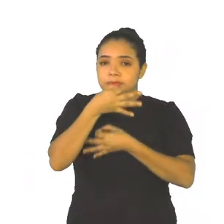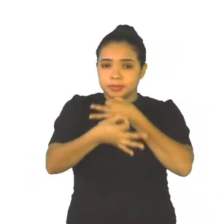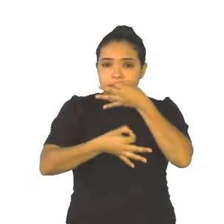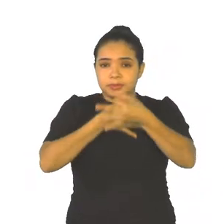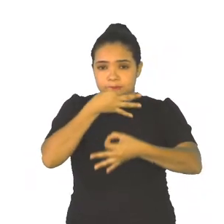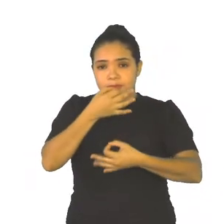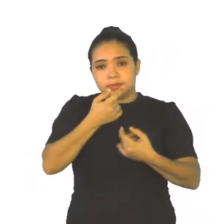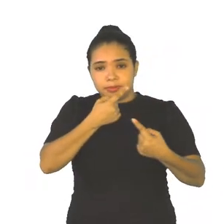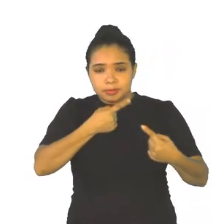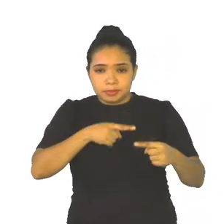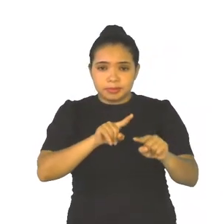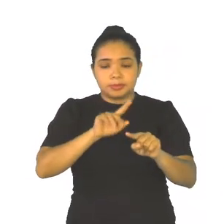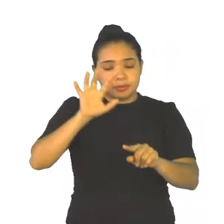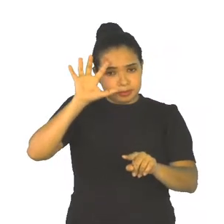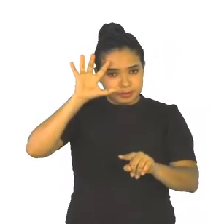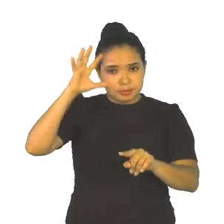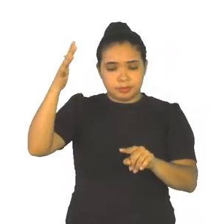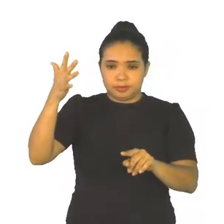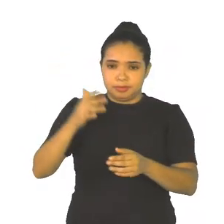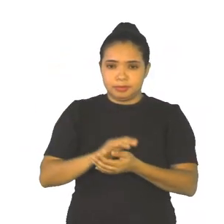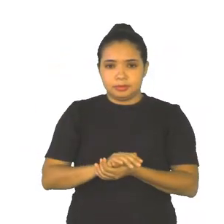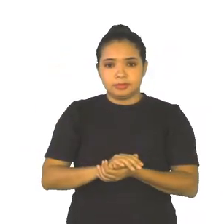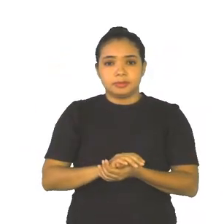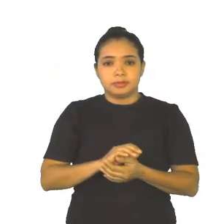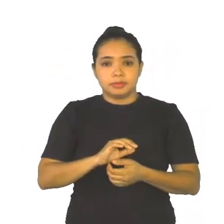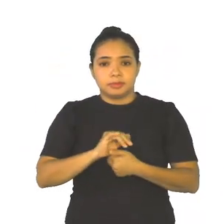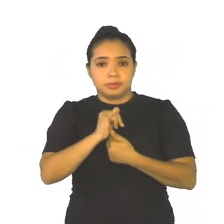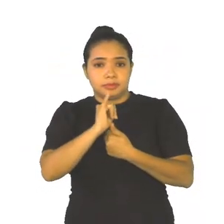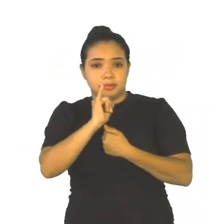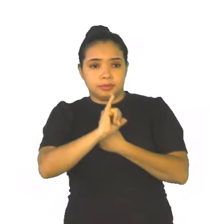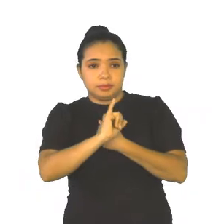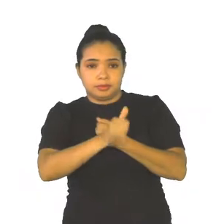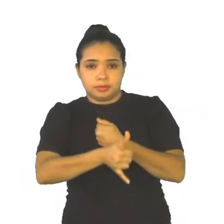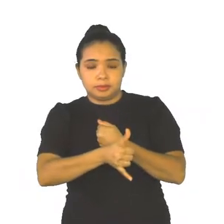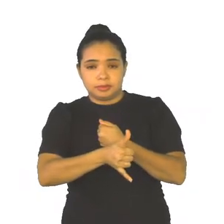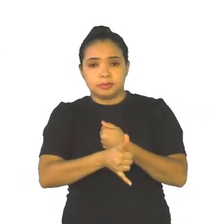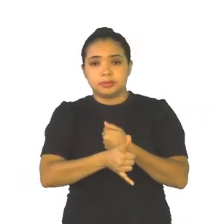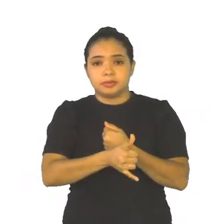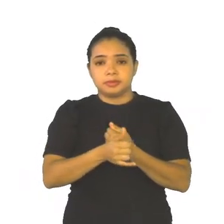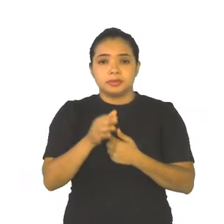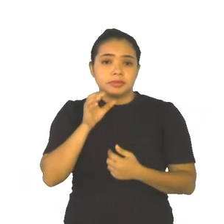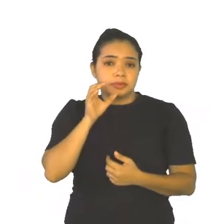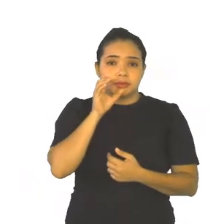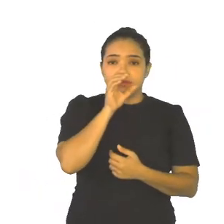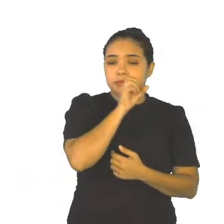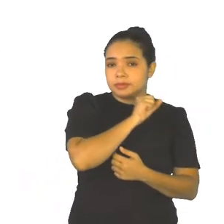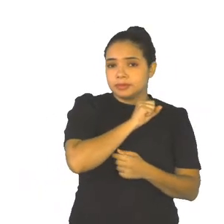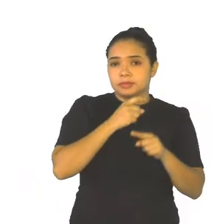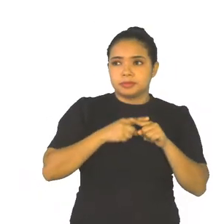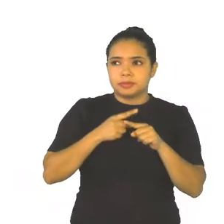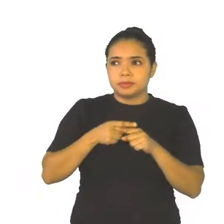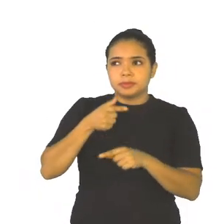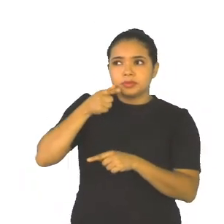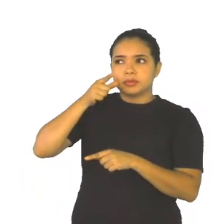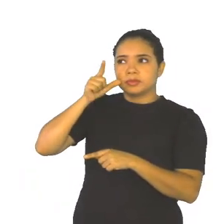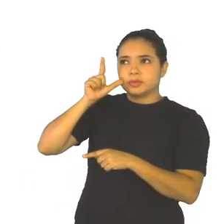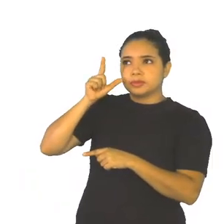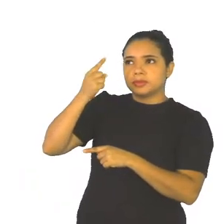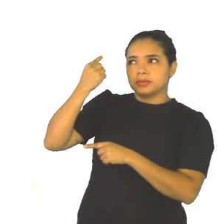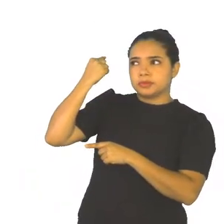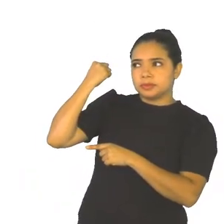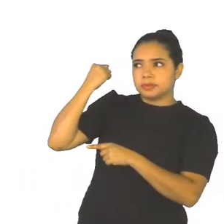A crônica, ela tem vida curta, pois as situações de hoje não são as mesmas de amanhã. E o